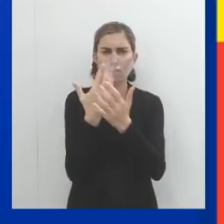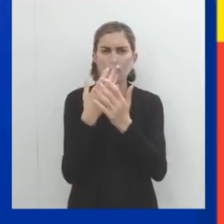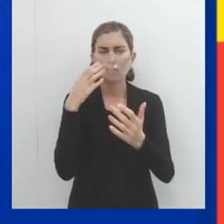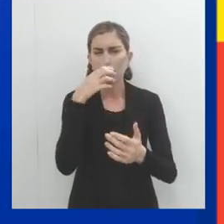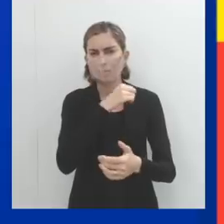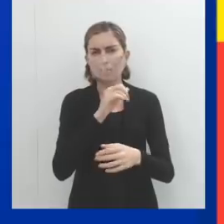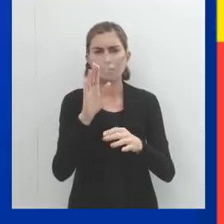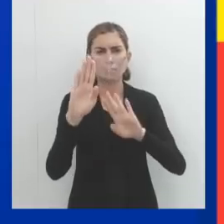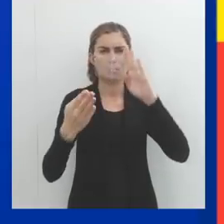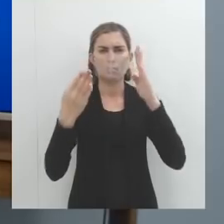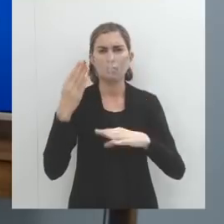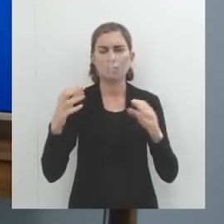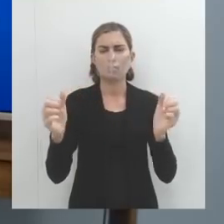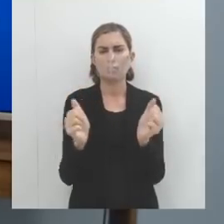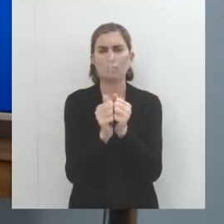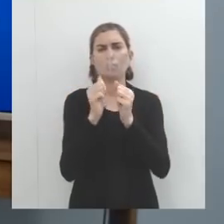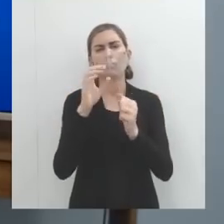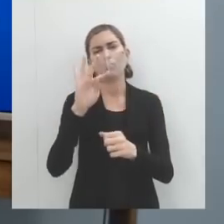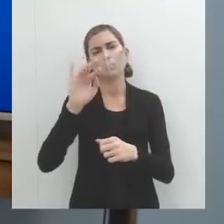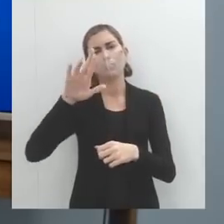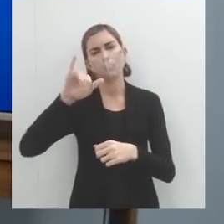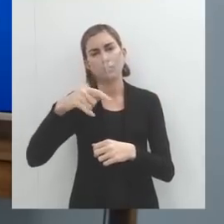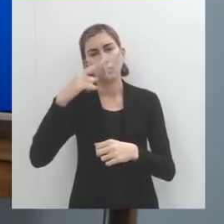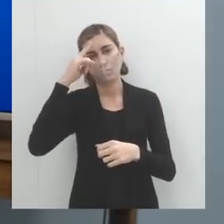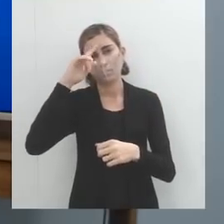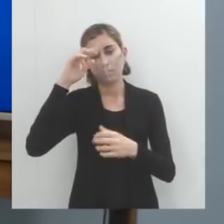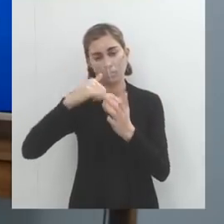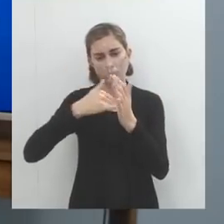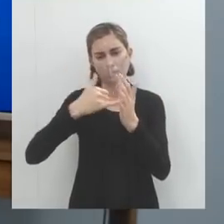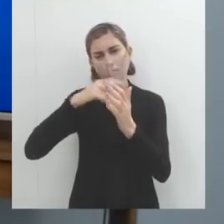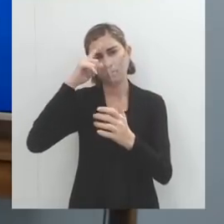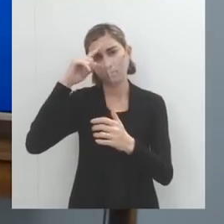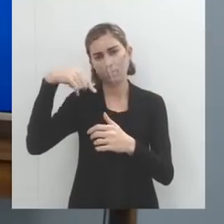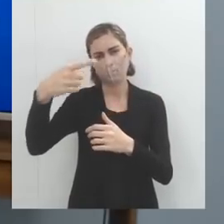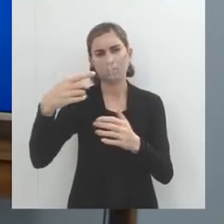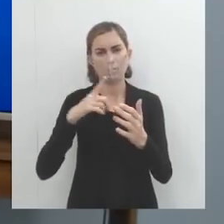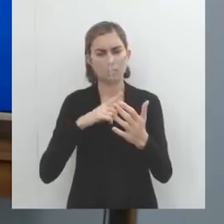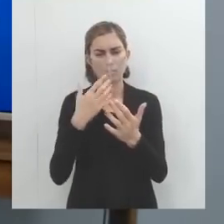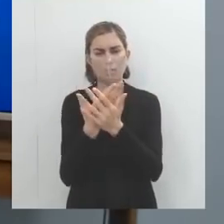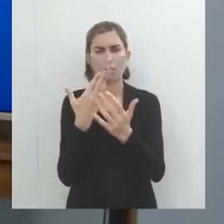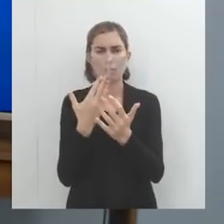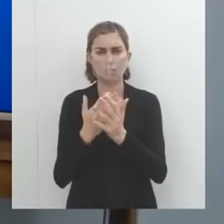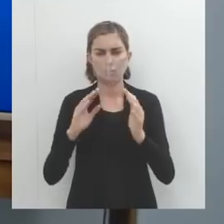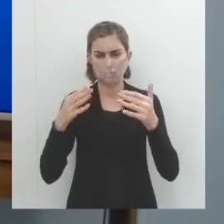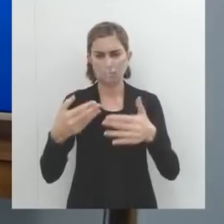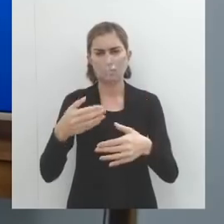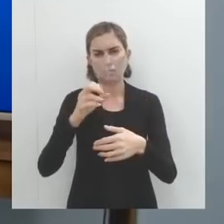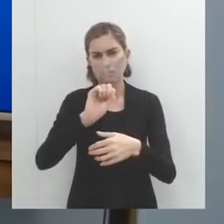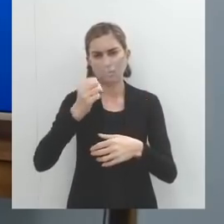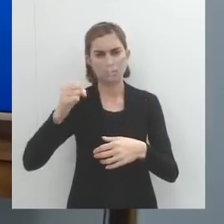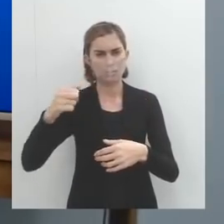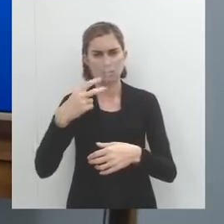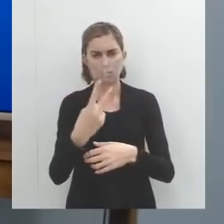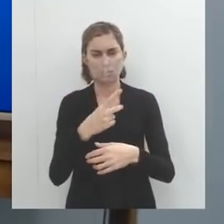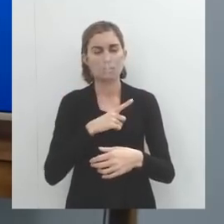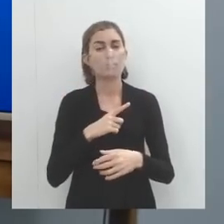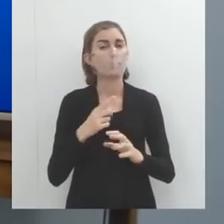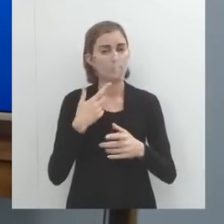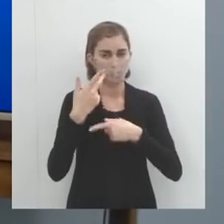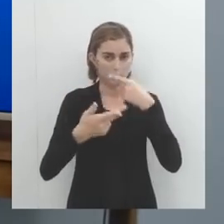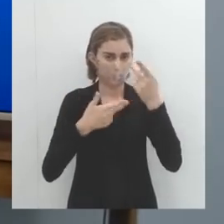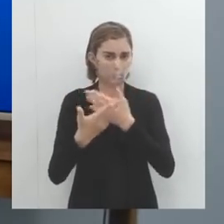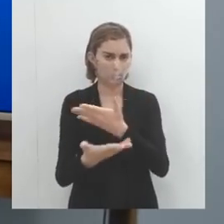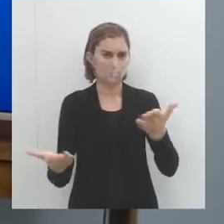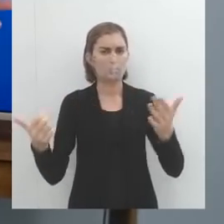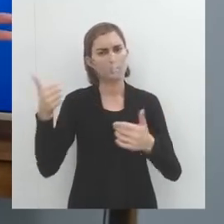YouTube, Biologia com Tubarão. Se inscreve, porque todo dia tem aula voltada aí pro seriado 2, beleza? E assim, como eu disse a vocês,